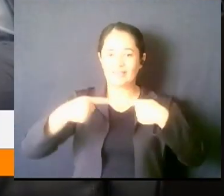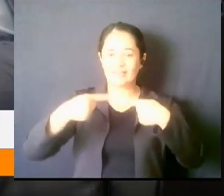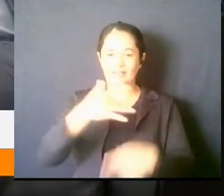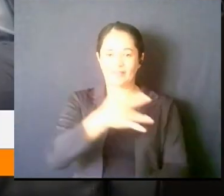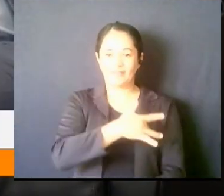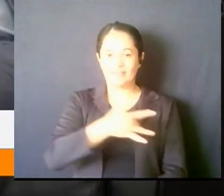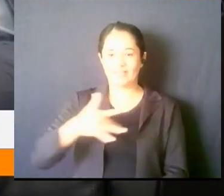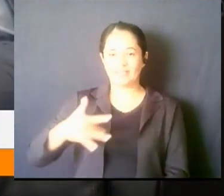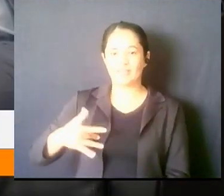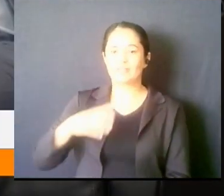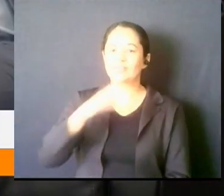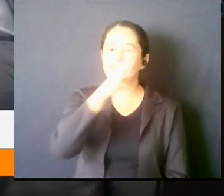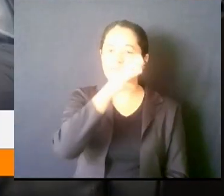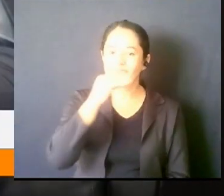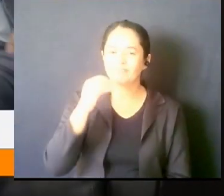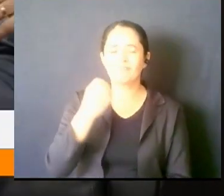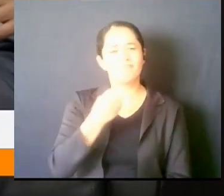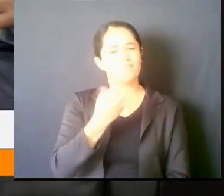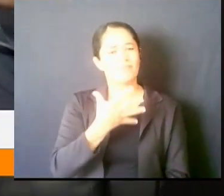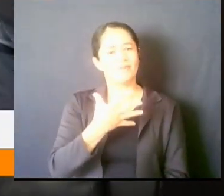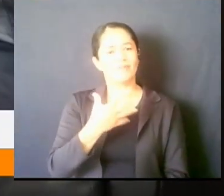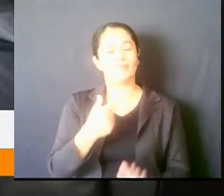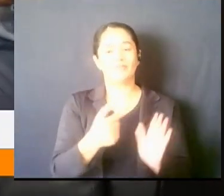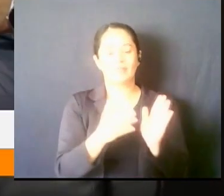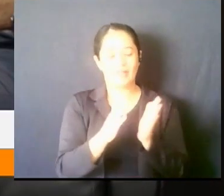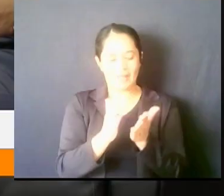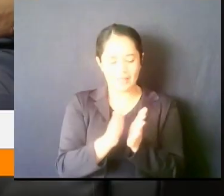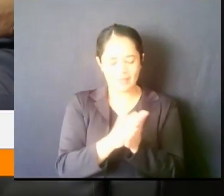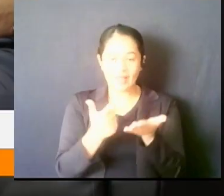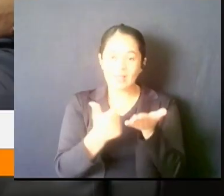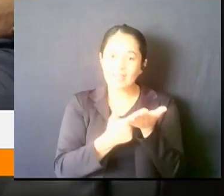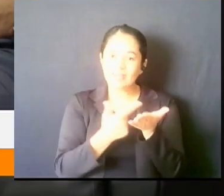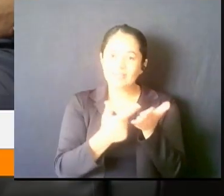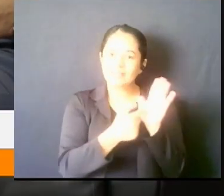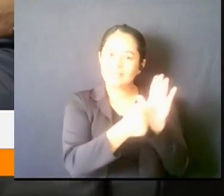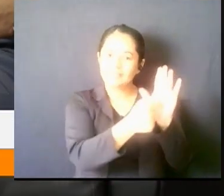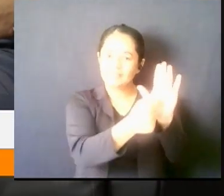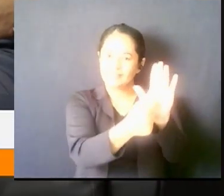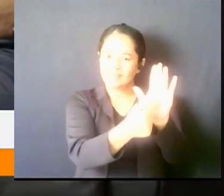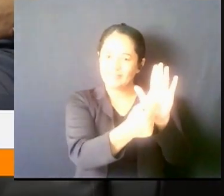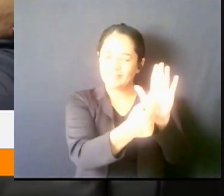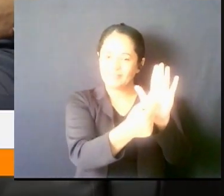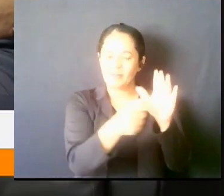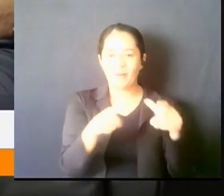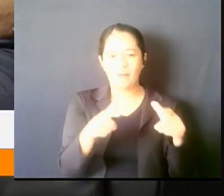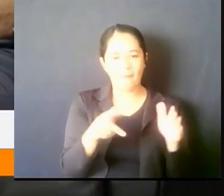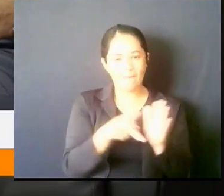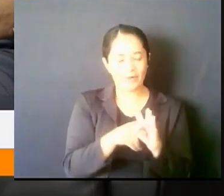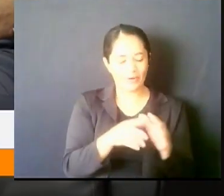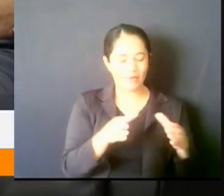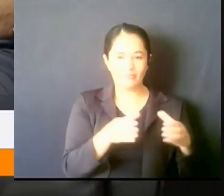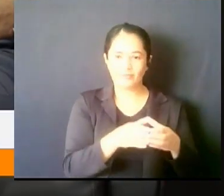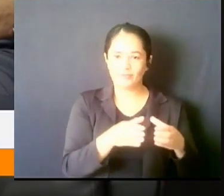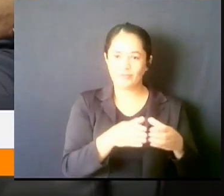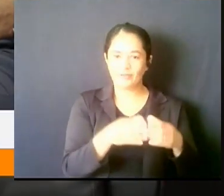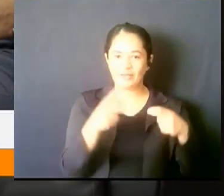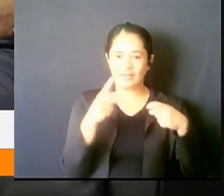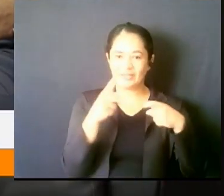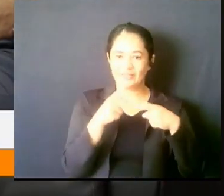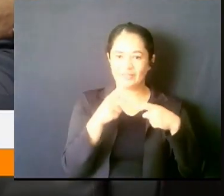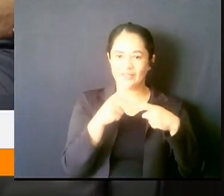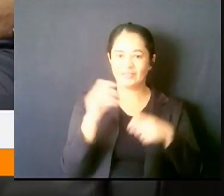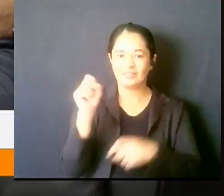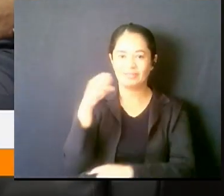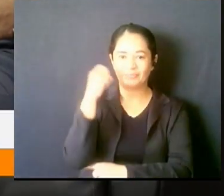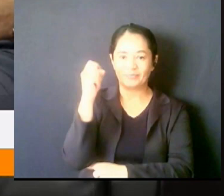bom! Esse livro foi do Departamento de Adolescência da Sociedade de Pediatria de São Paulo, que